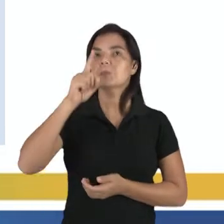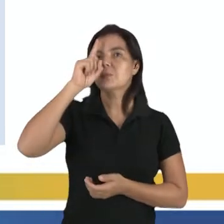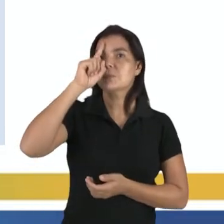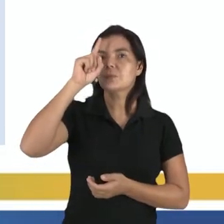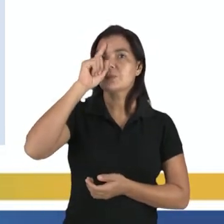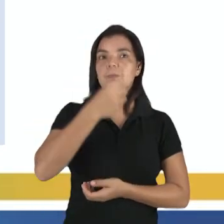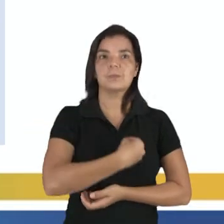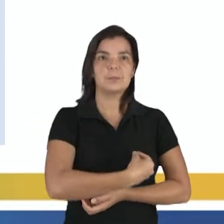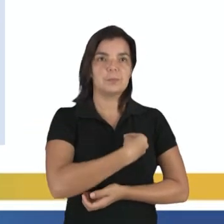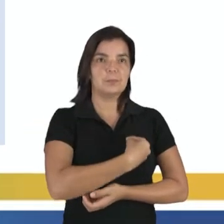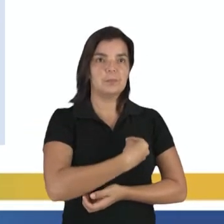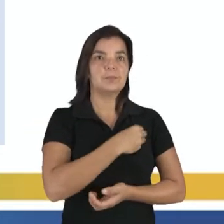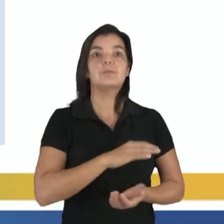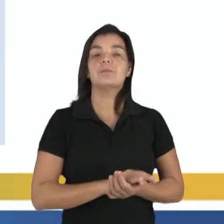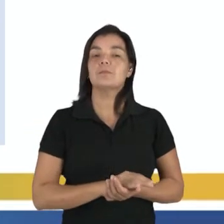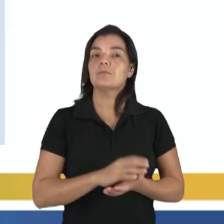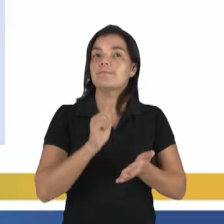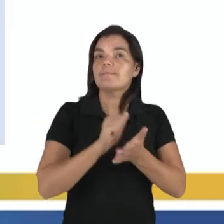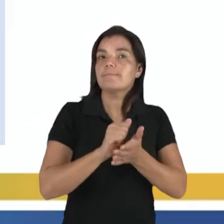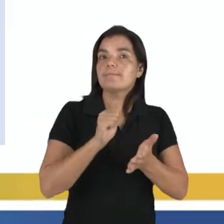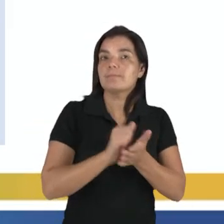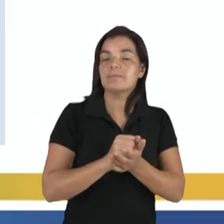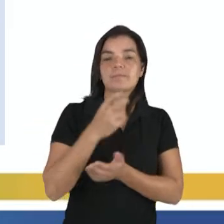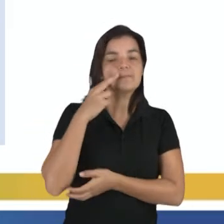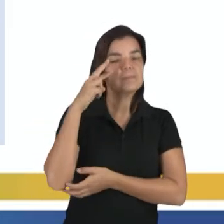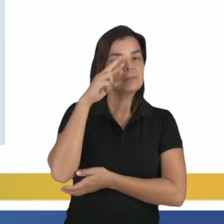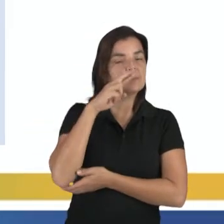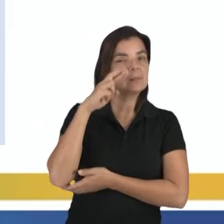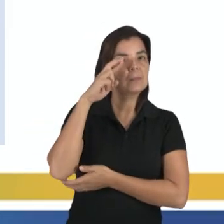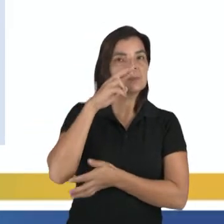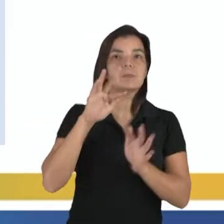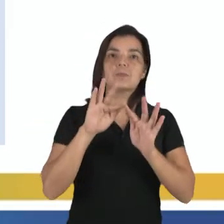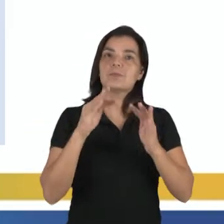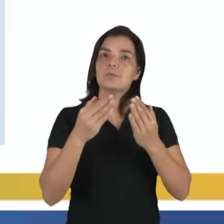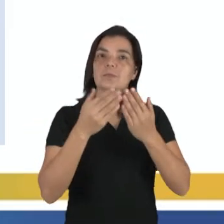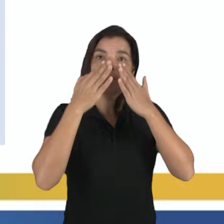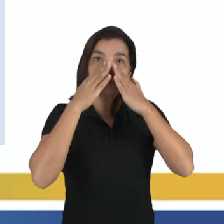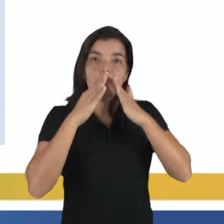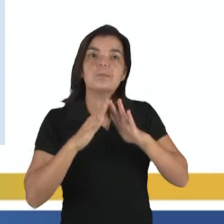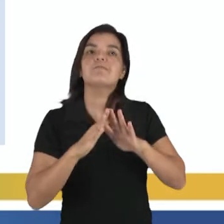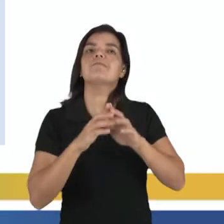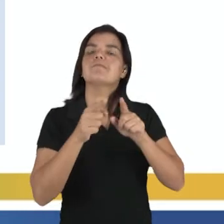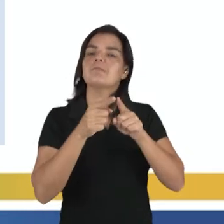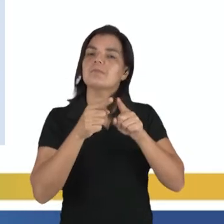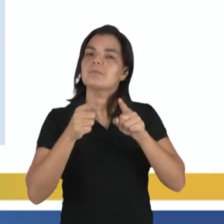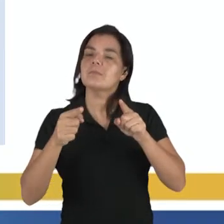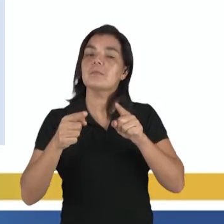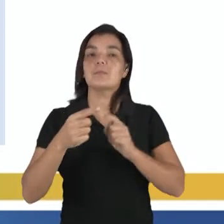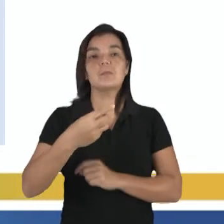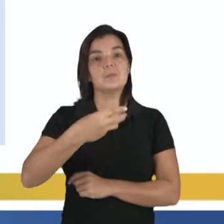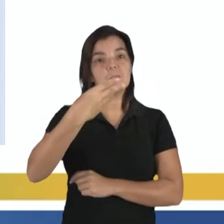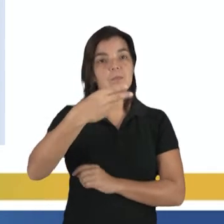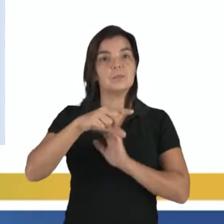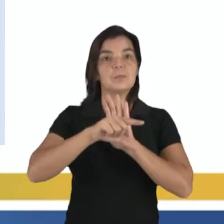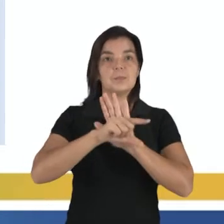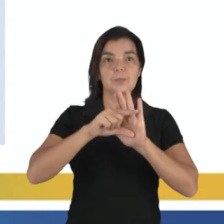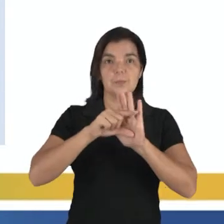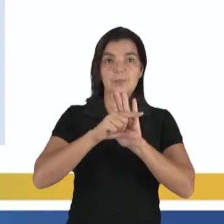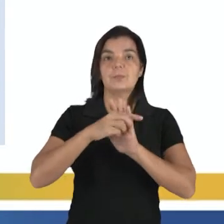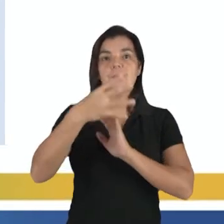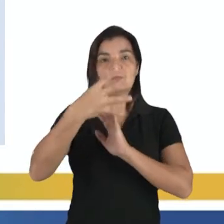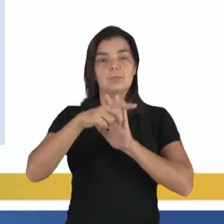pensa sobre o cotidiano da vida e seu ofício de escritor. Observa uma família humilde. E ao longo